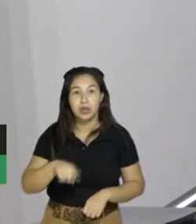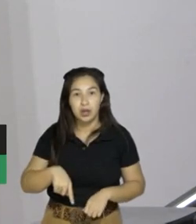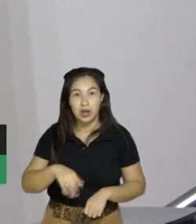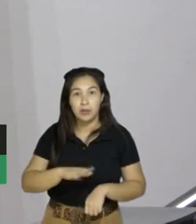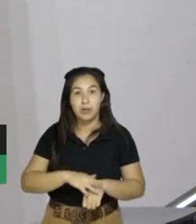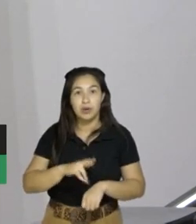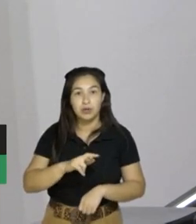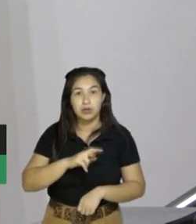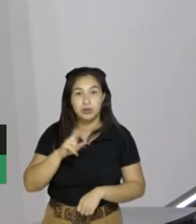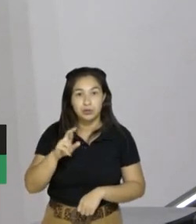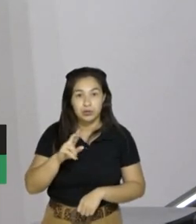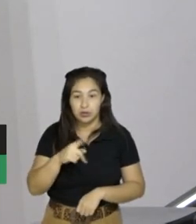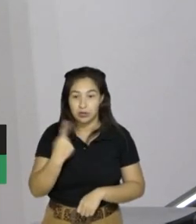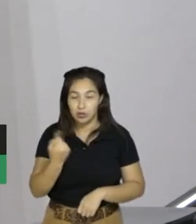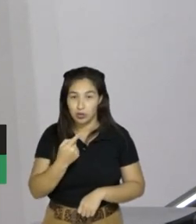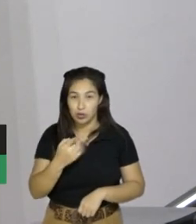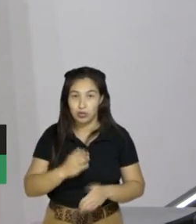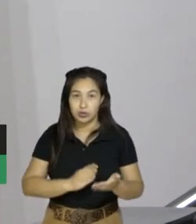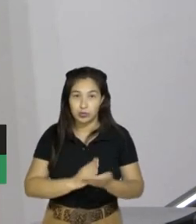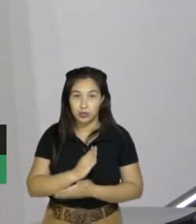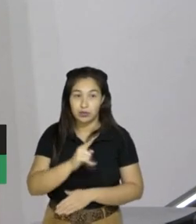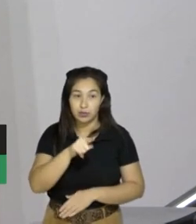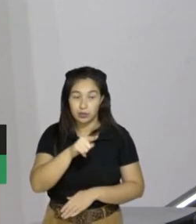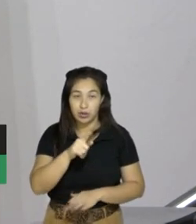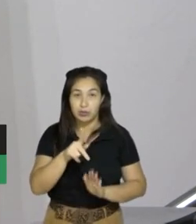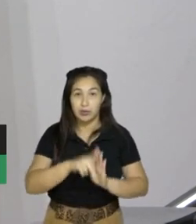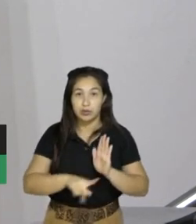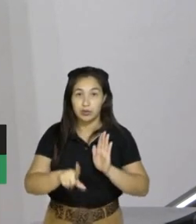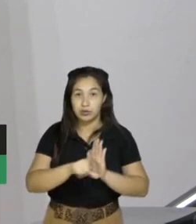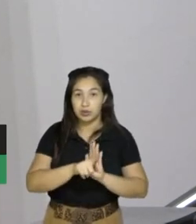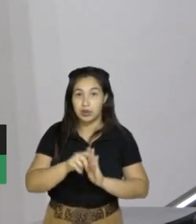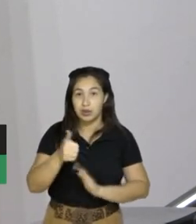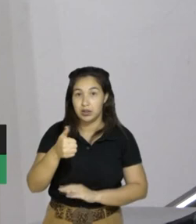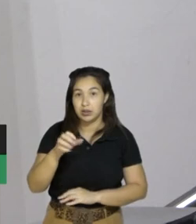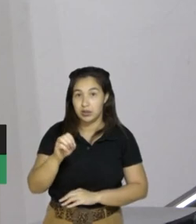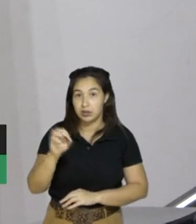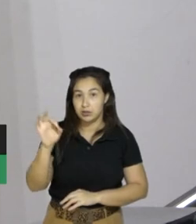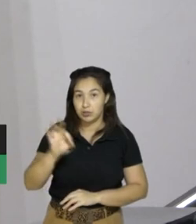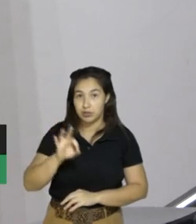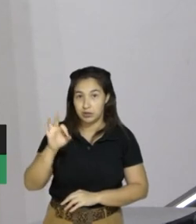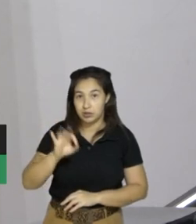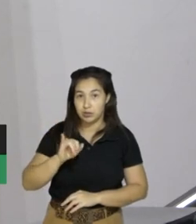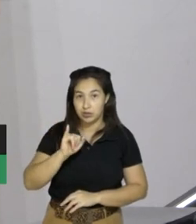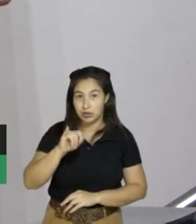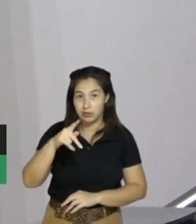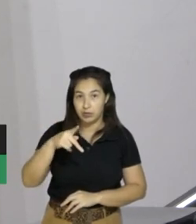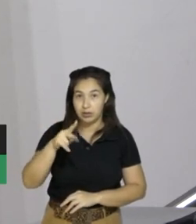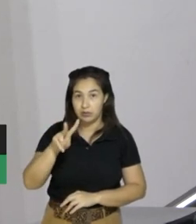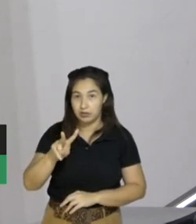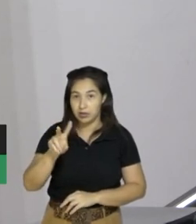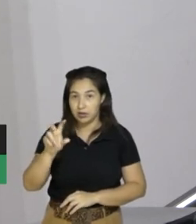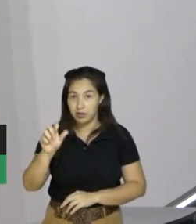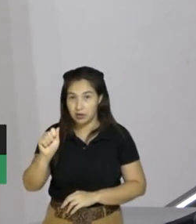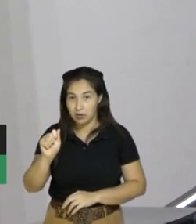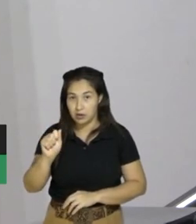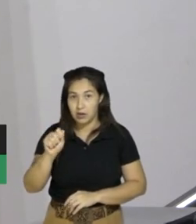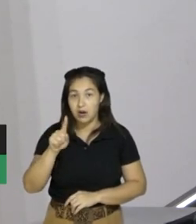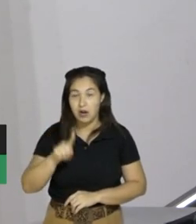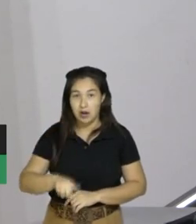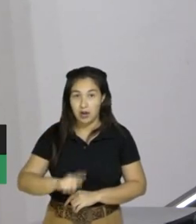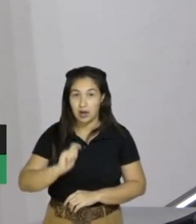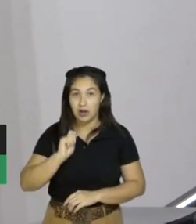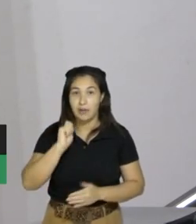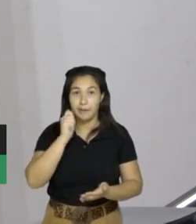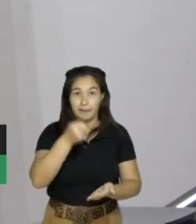Lei que nós aprovamos aqui na casa e que 10% do IPVA teria ou é destinado